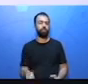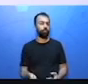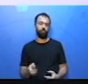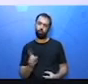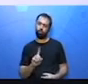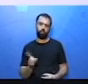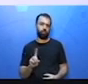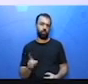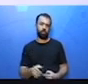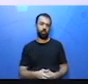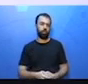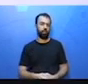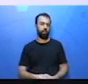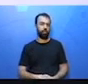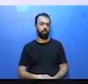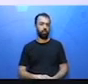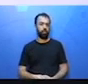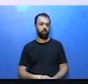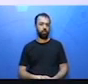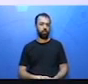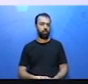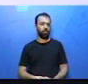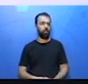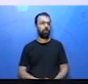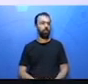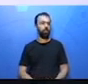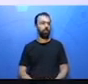próximo. Tá?